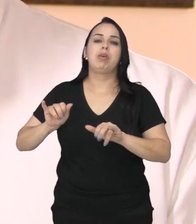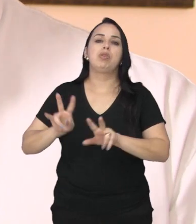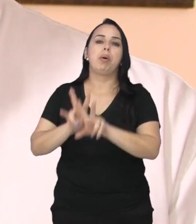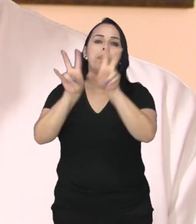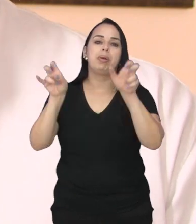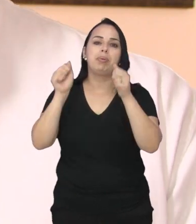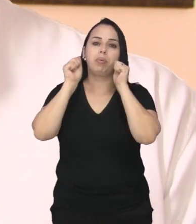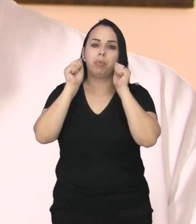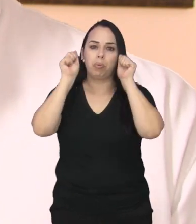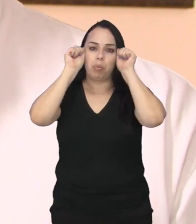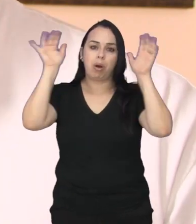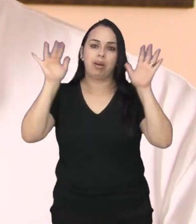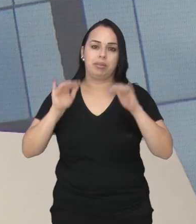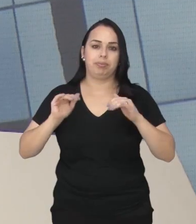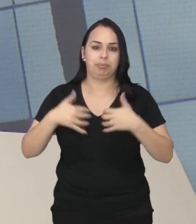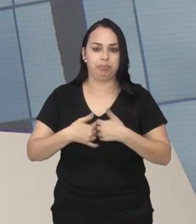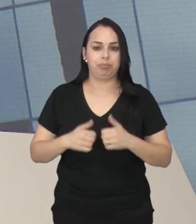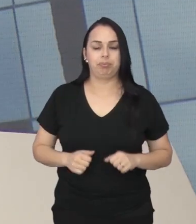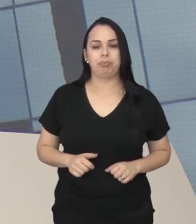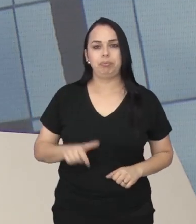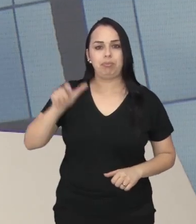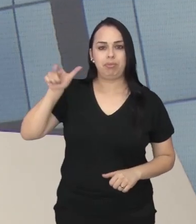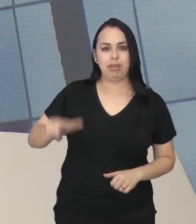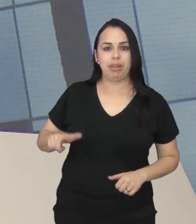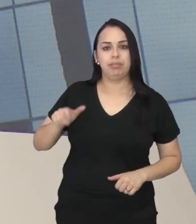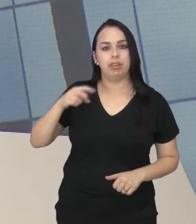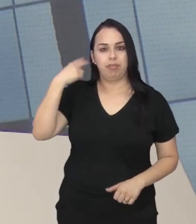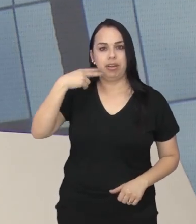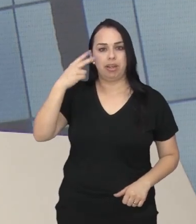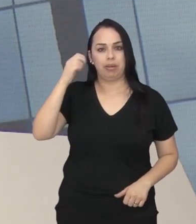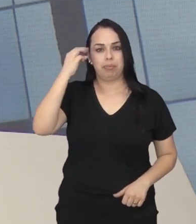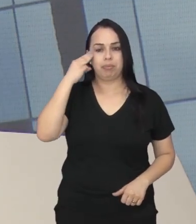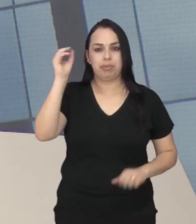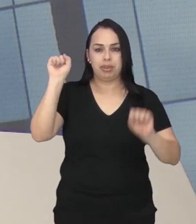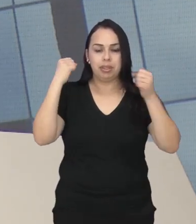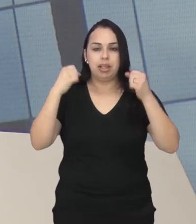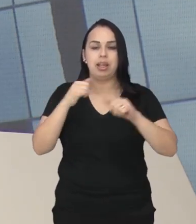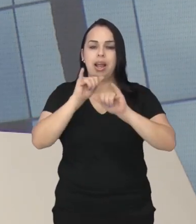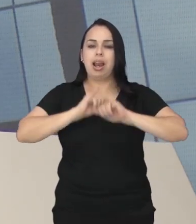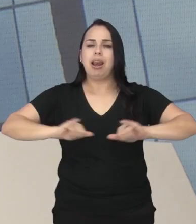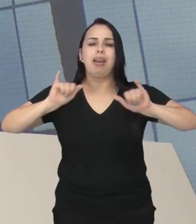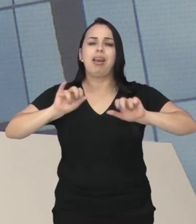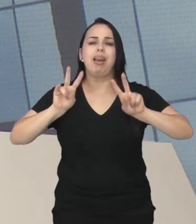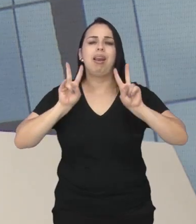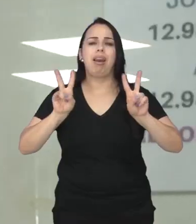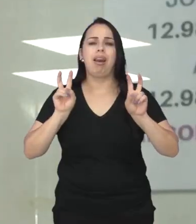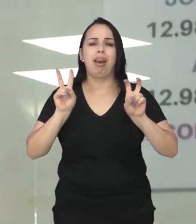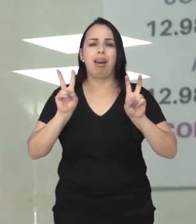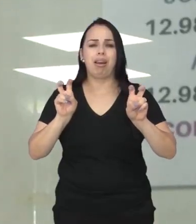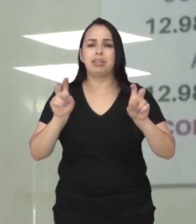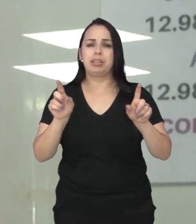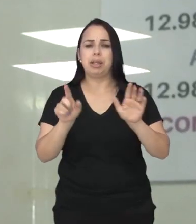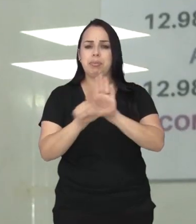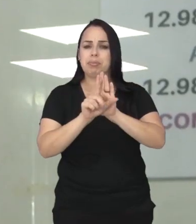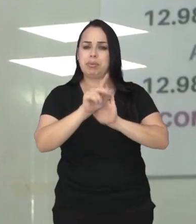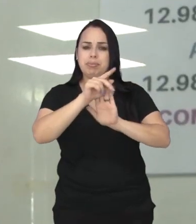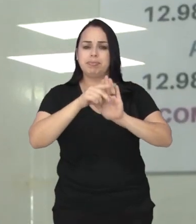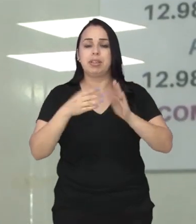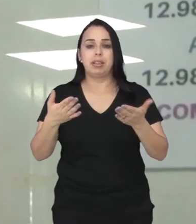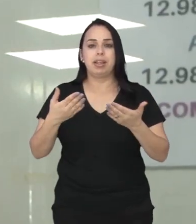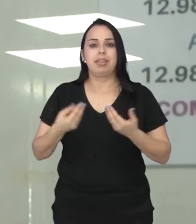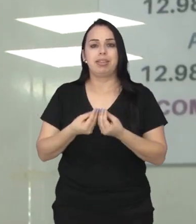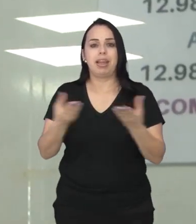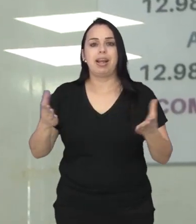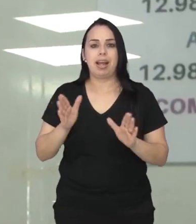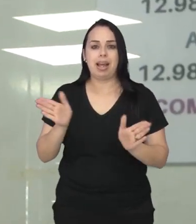pessoas sobre o autista. O vereador Marcão da Academia reforça que o projeto de lei aprovado, além de garantir a